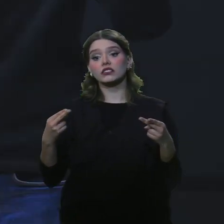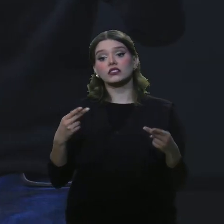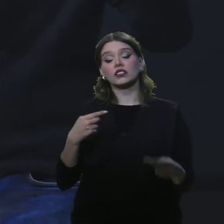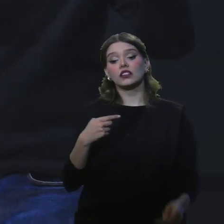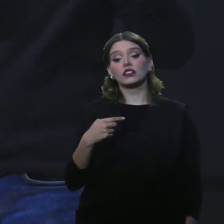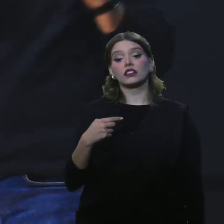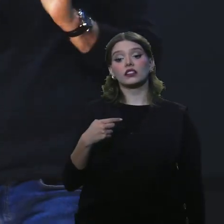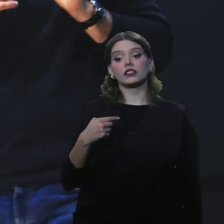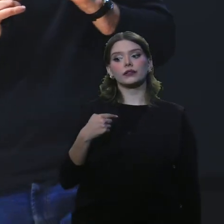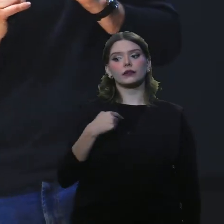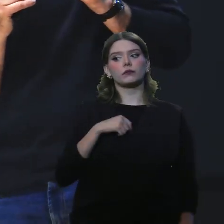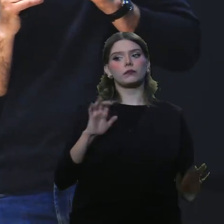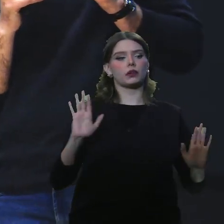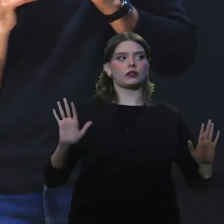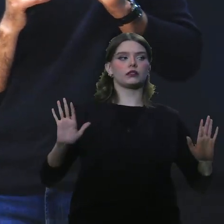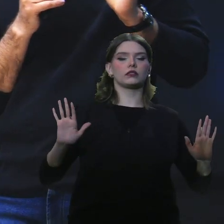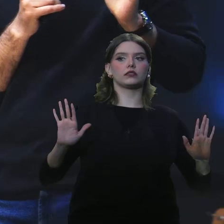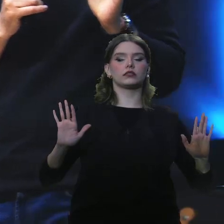Lembrei. Falei, peraí.